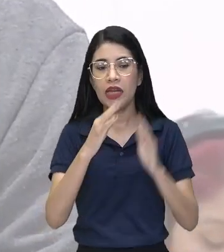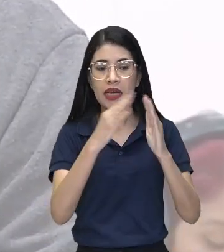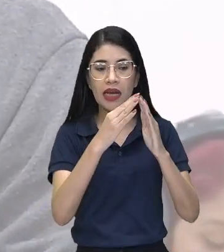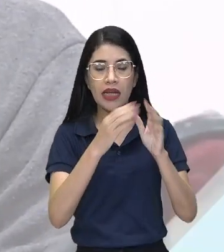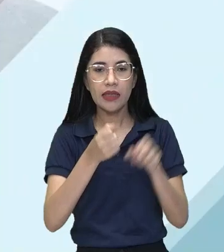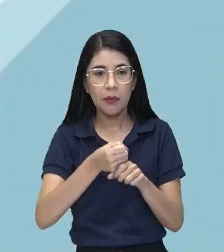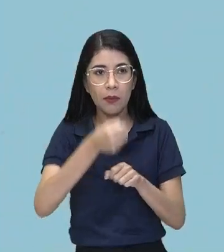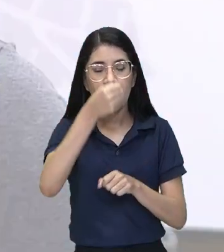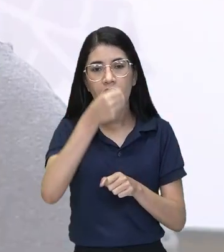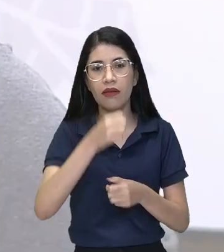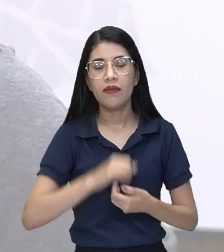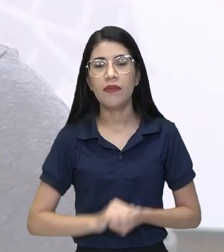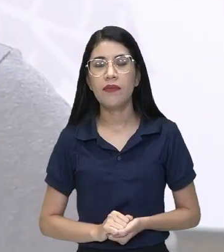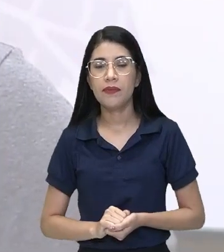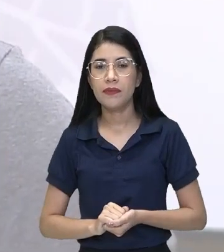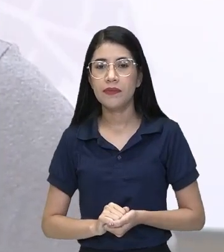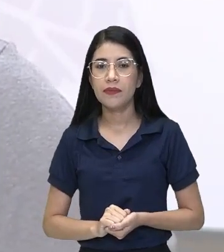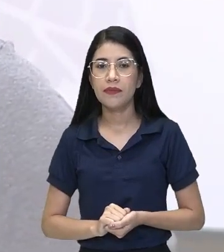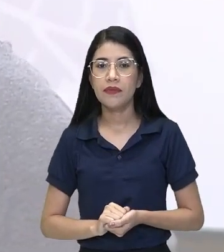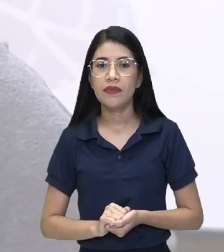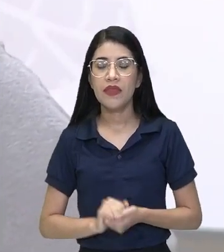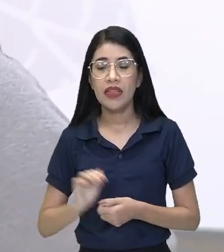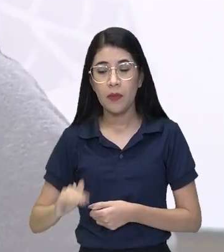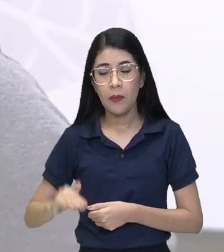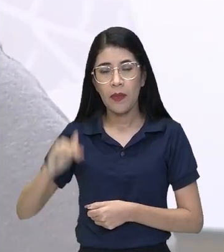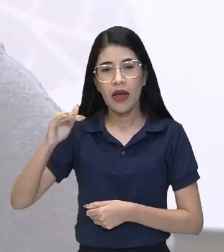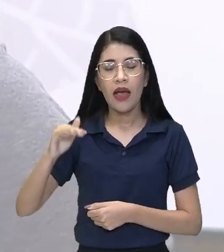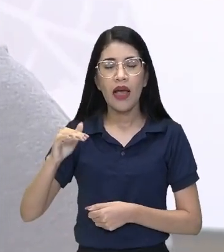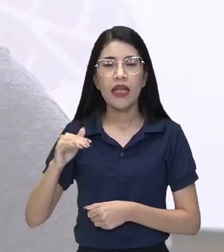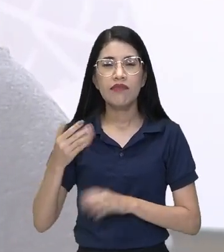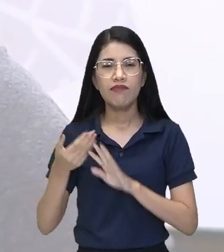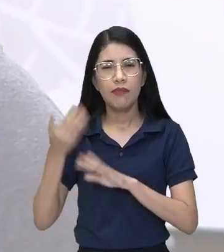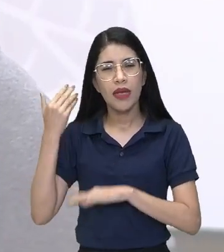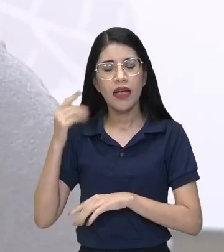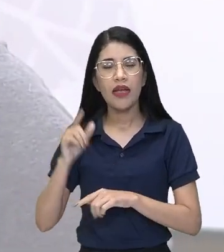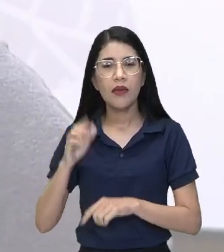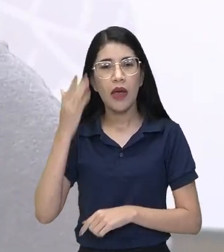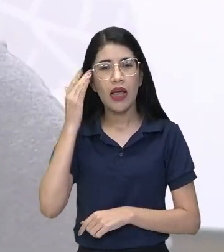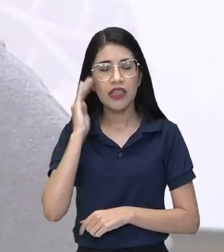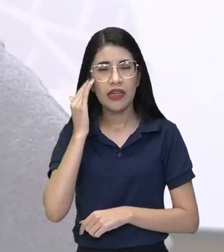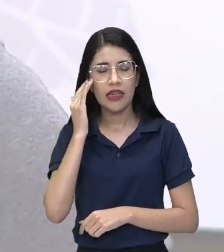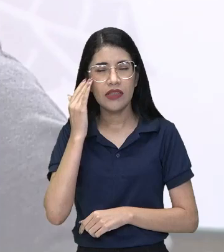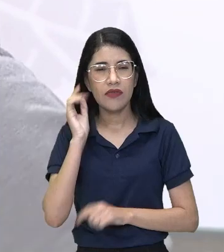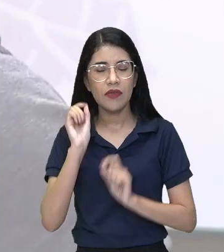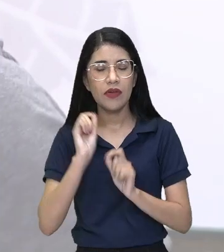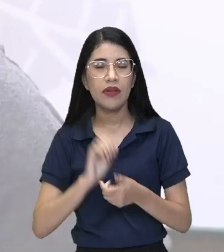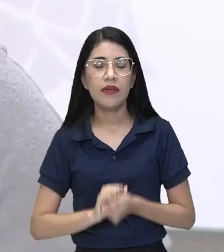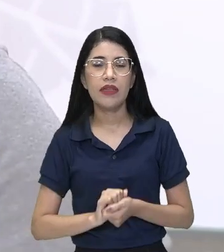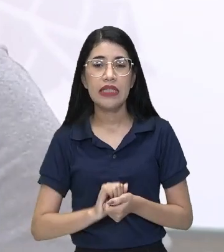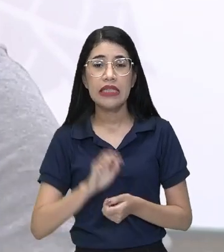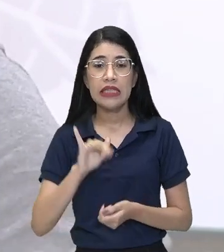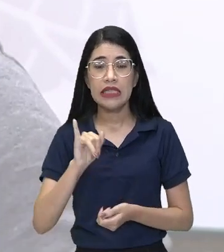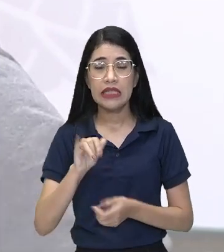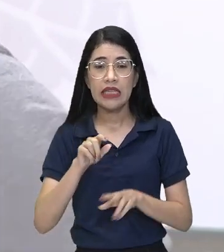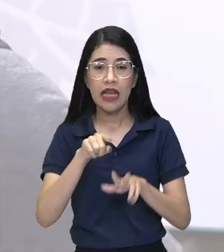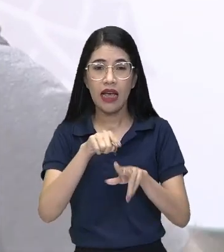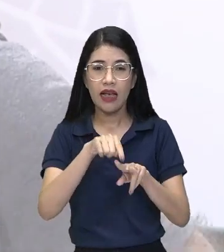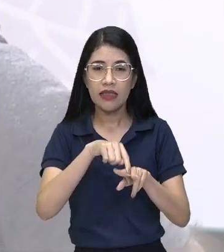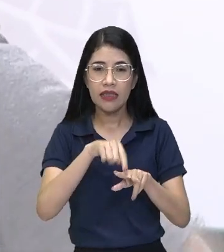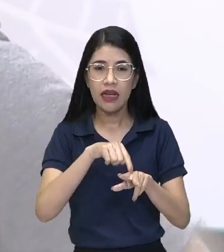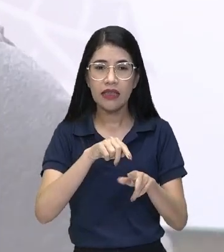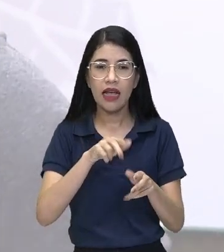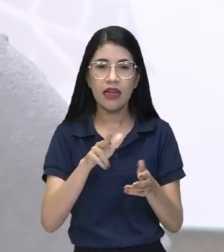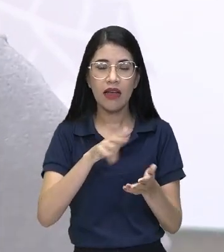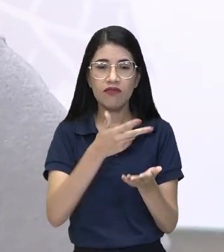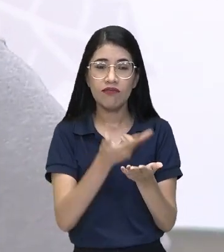dentro de casa. Na minha infância, a gente acreditava que se a sandália ficasse virada para